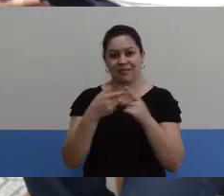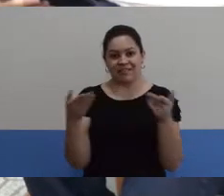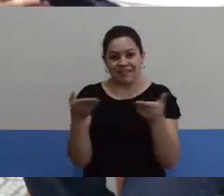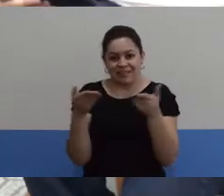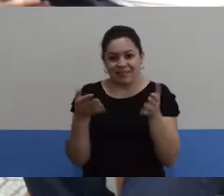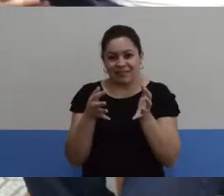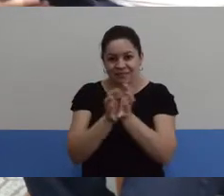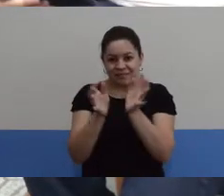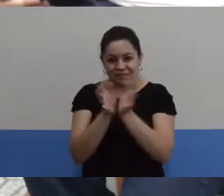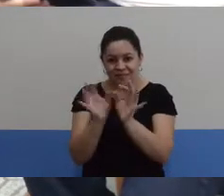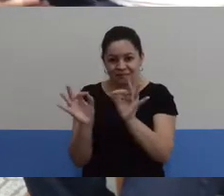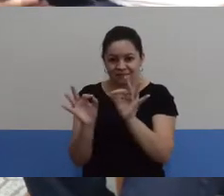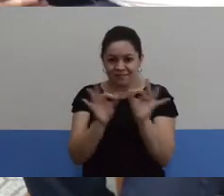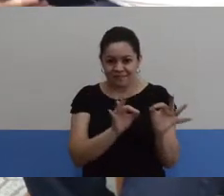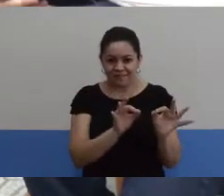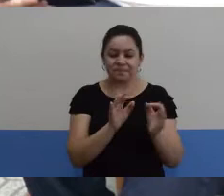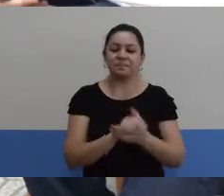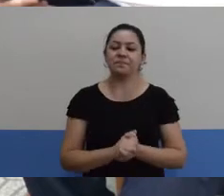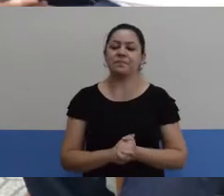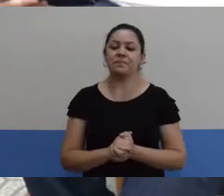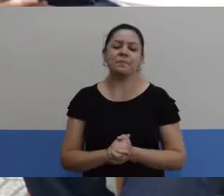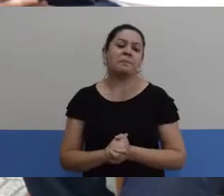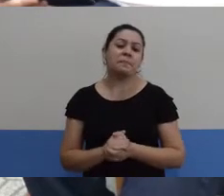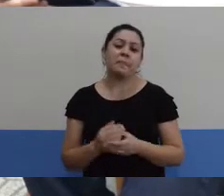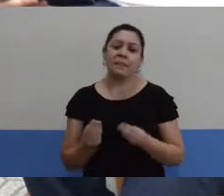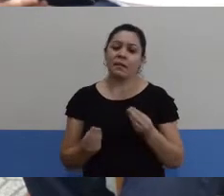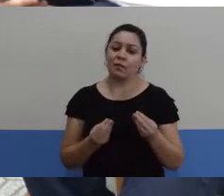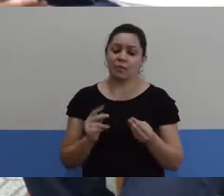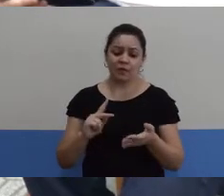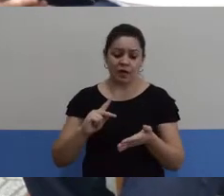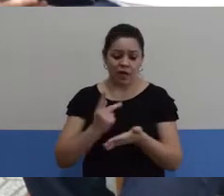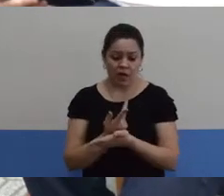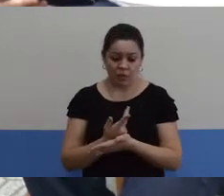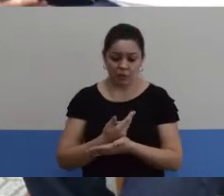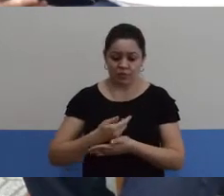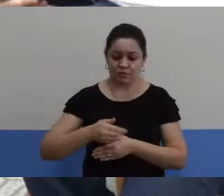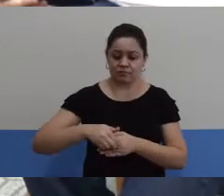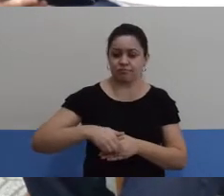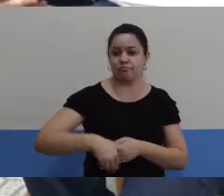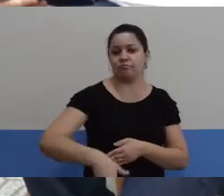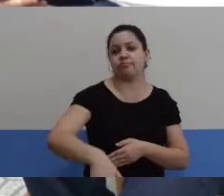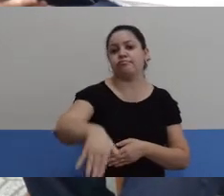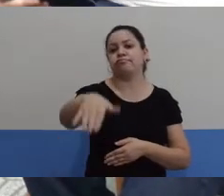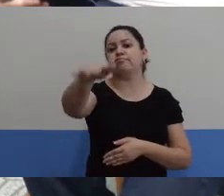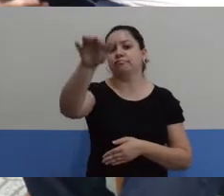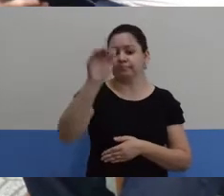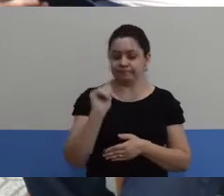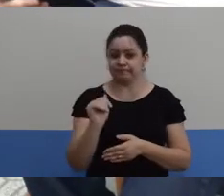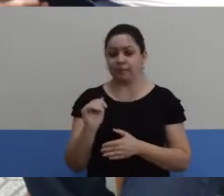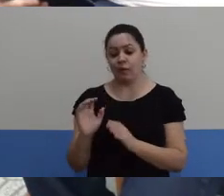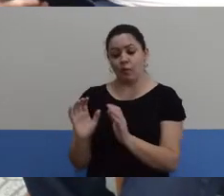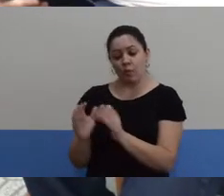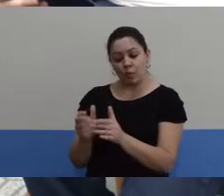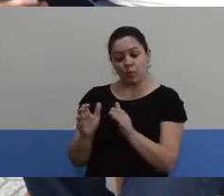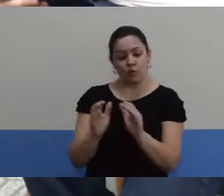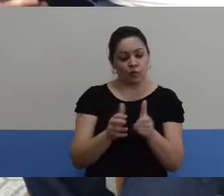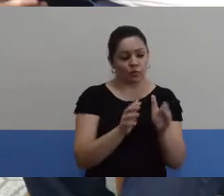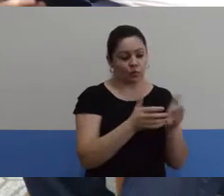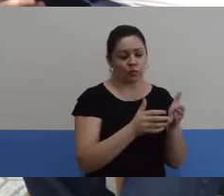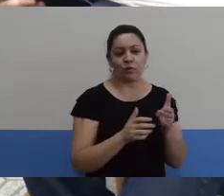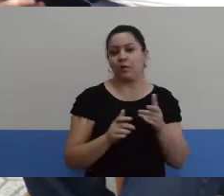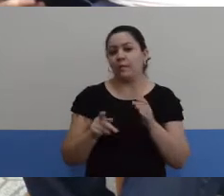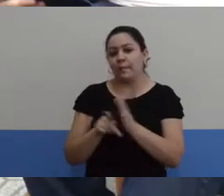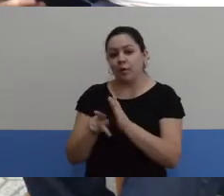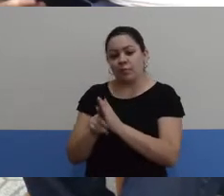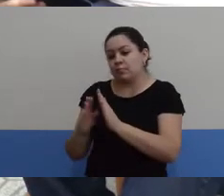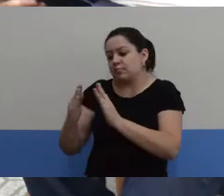já aqui. Sim, né? sim. E o que vai acontecer daqui para frente? Depois, essas comissões vão trabalhar em suas localidades, suas